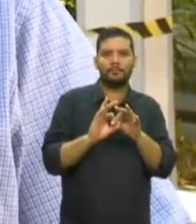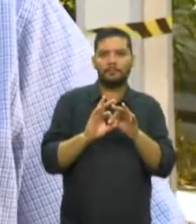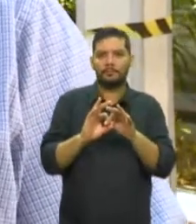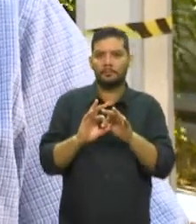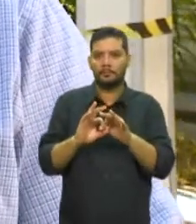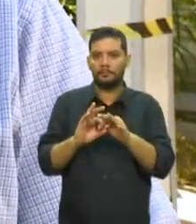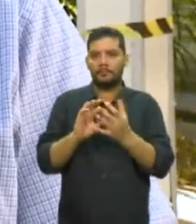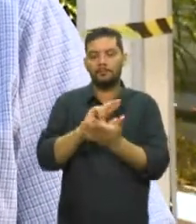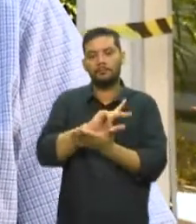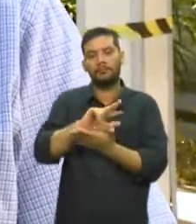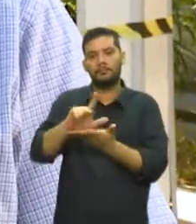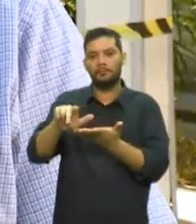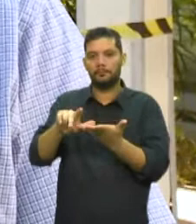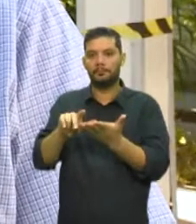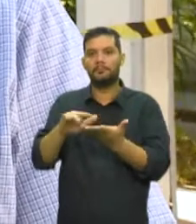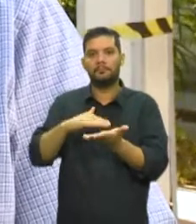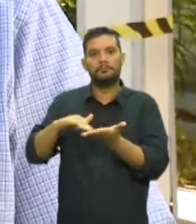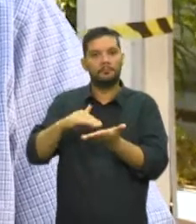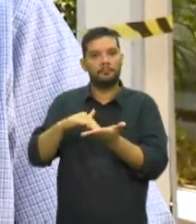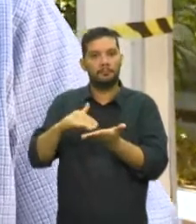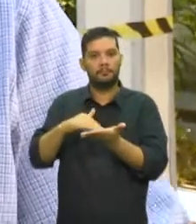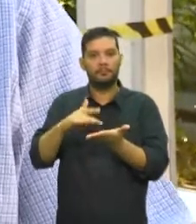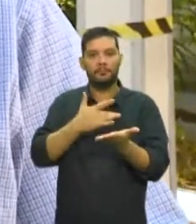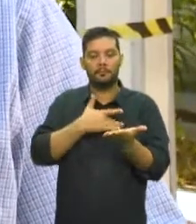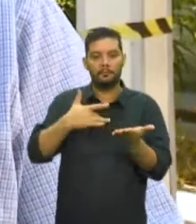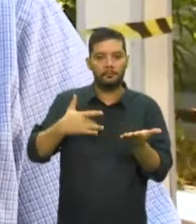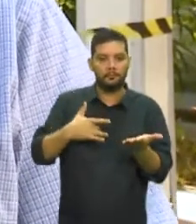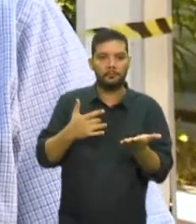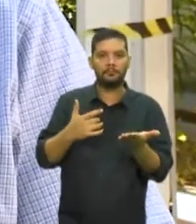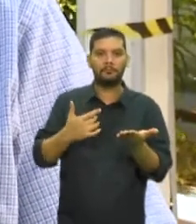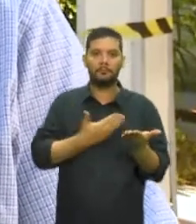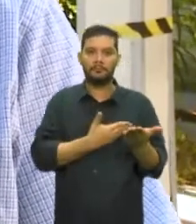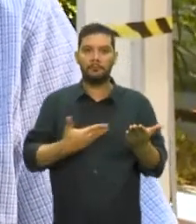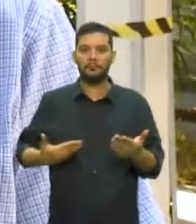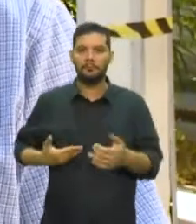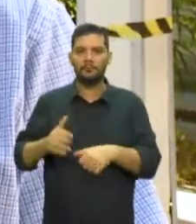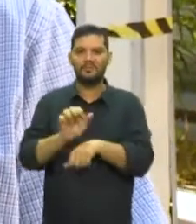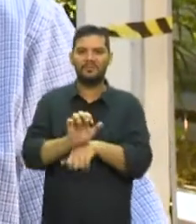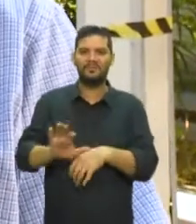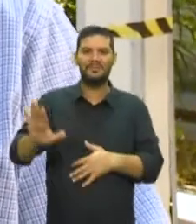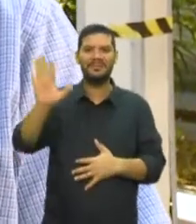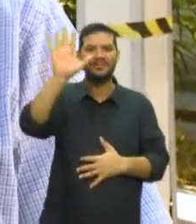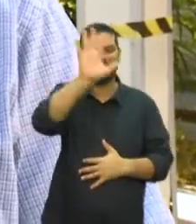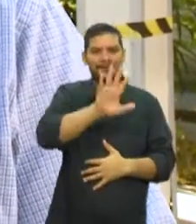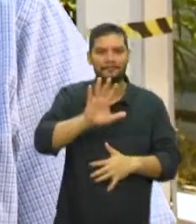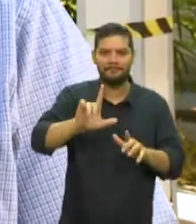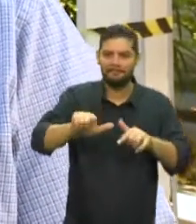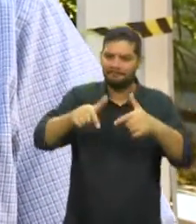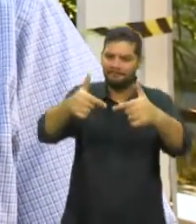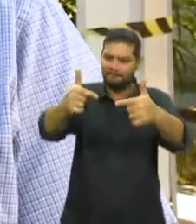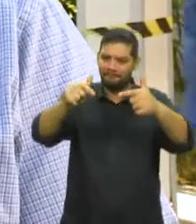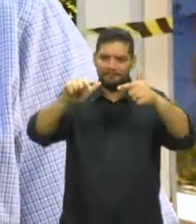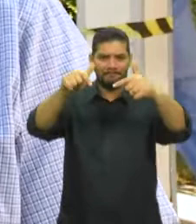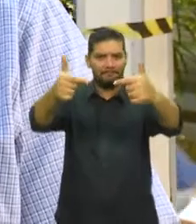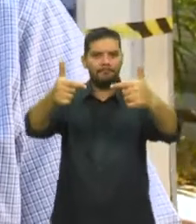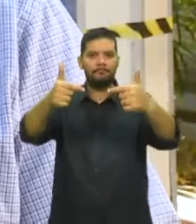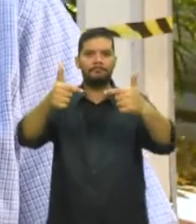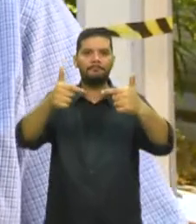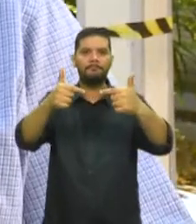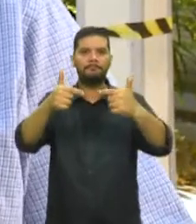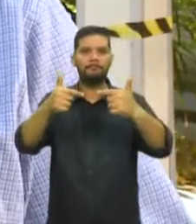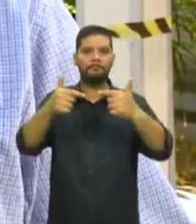a Secretaria da Saúde, todo o governo do estado esteve sempre à frente dessa